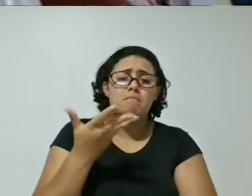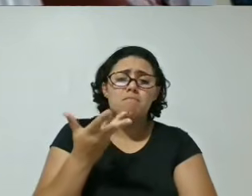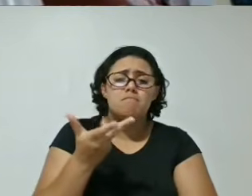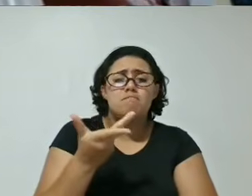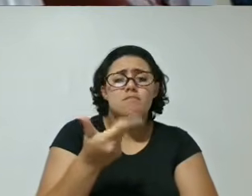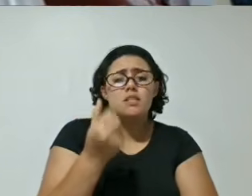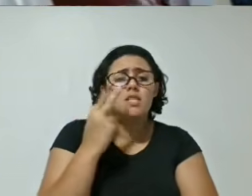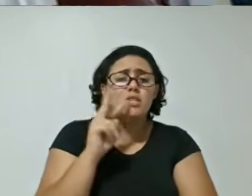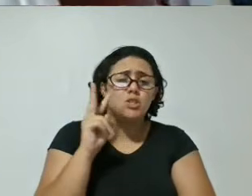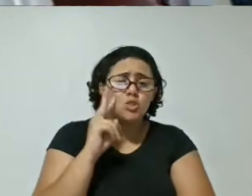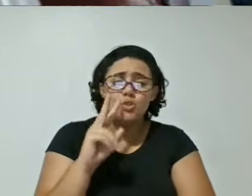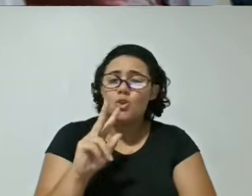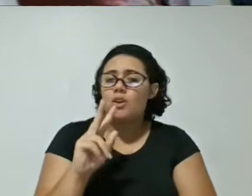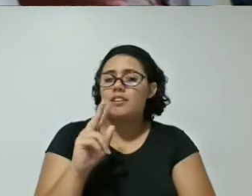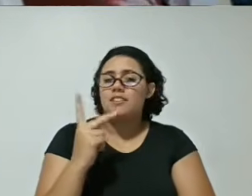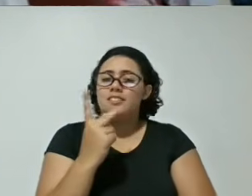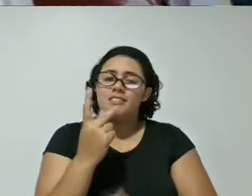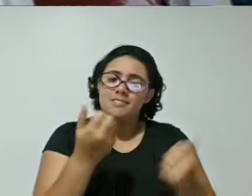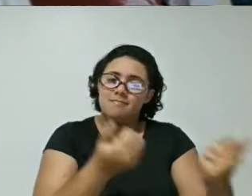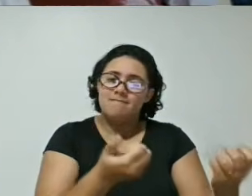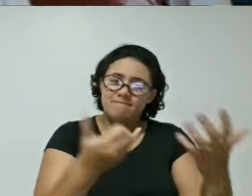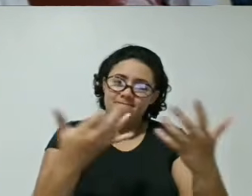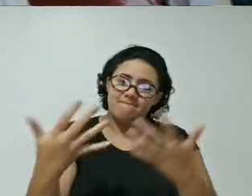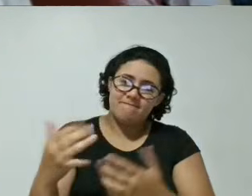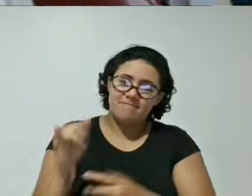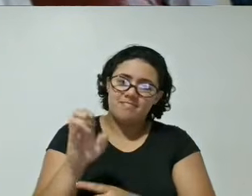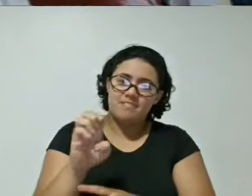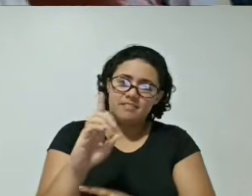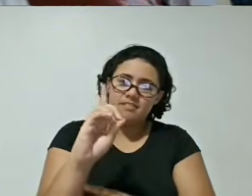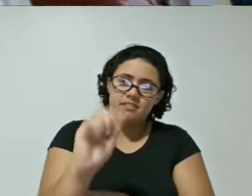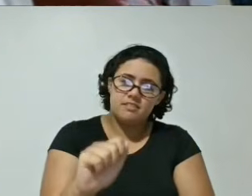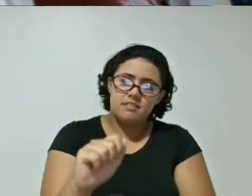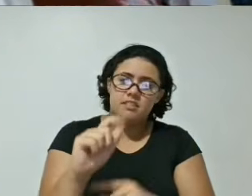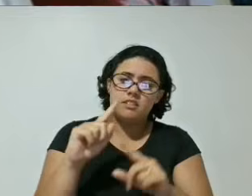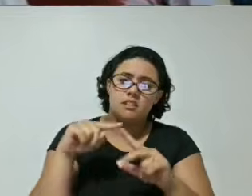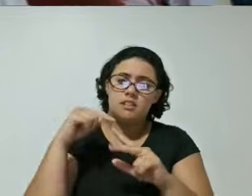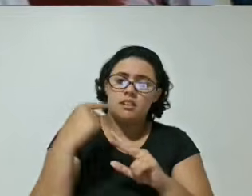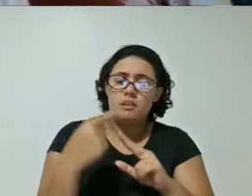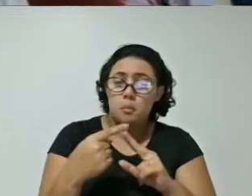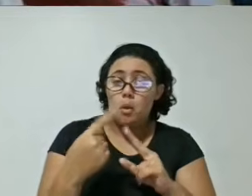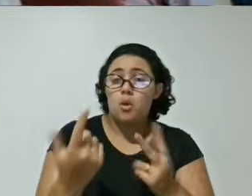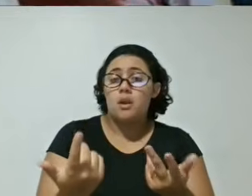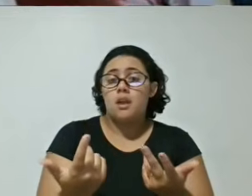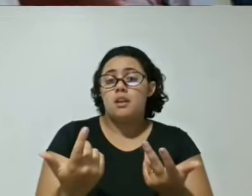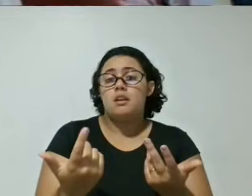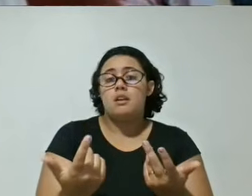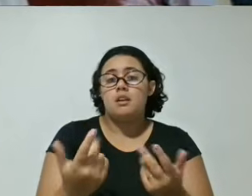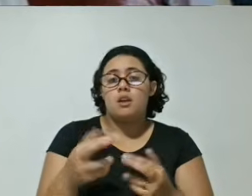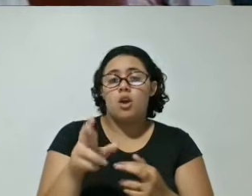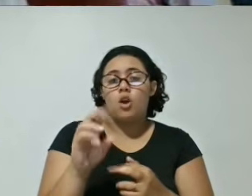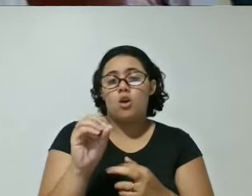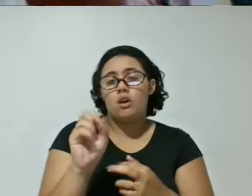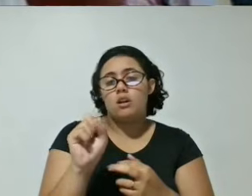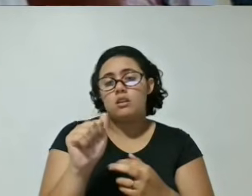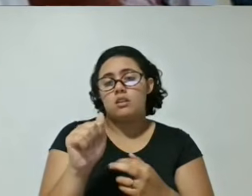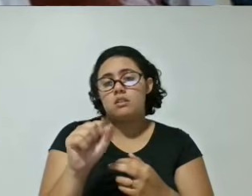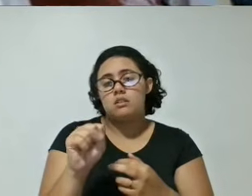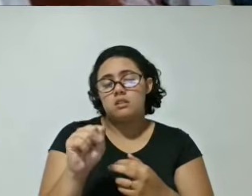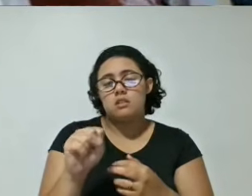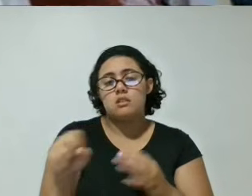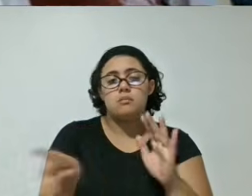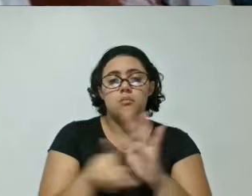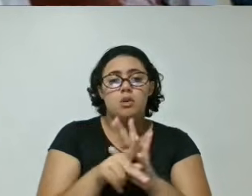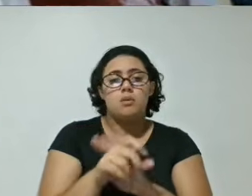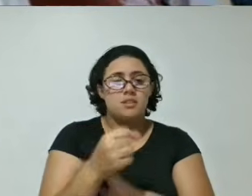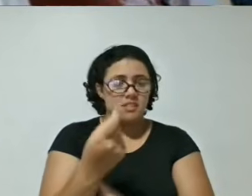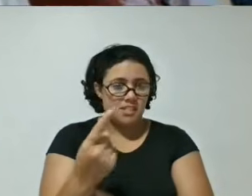e causas da nossa querida Ieda, e depois com a performance, né, das rosas do São Bernardo. Foi muito significativo